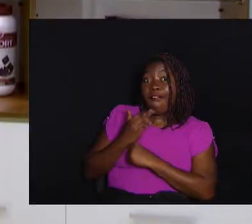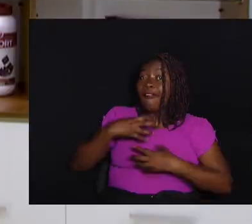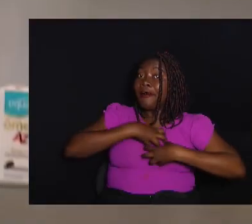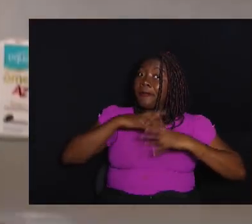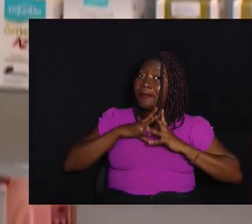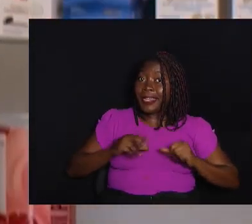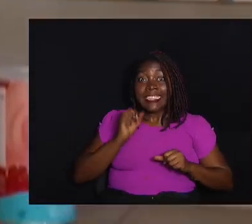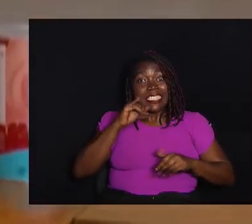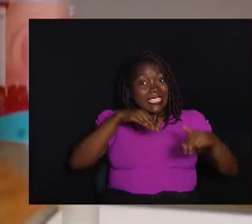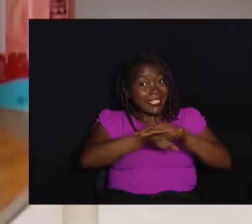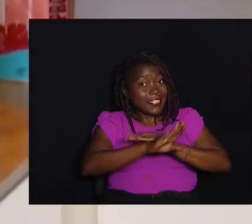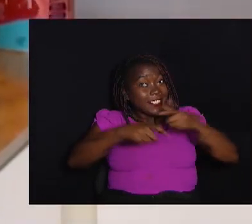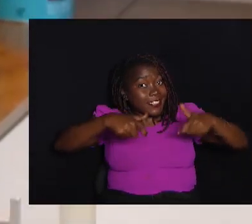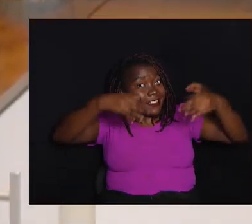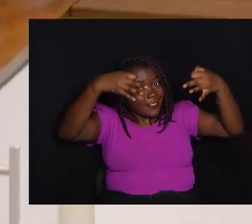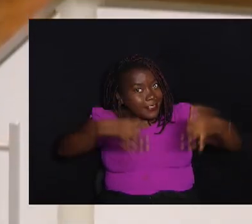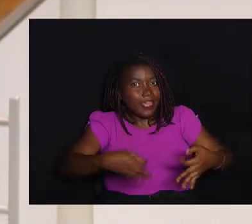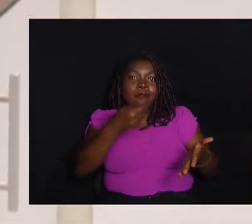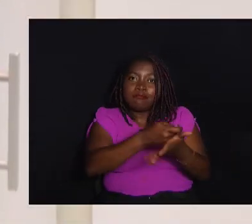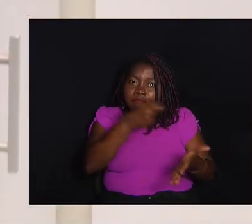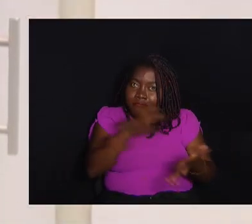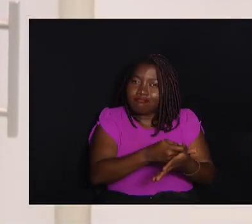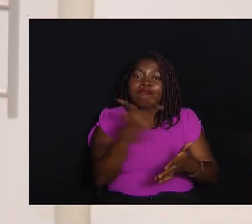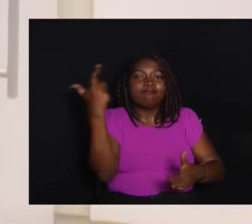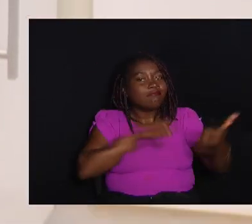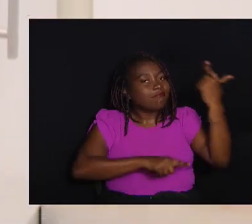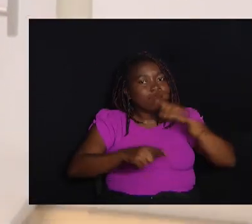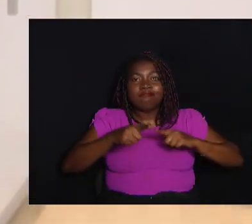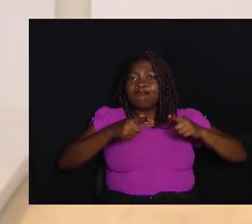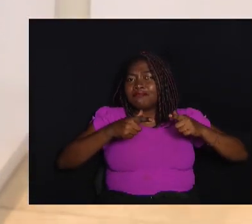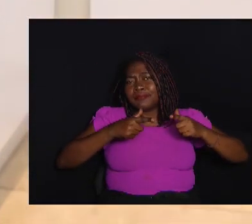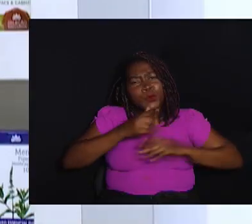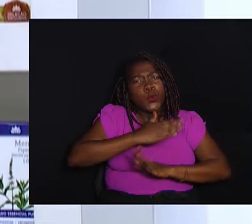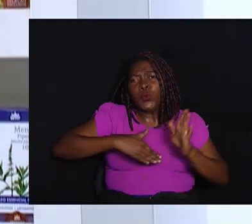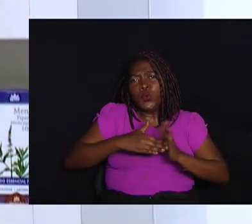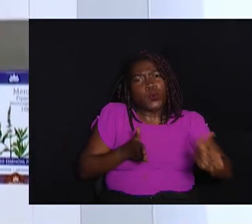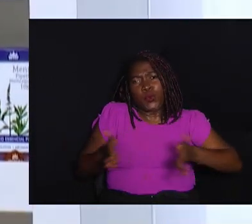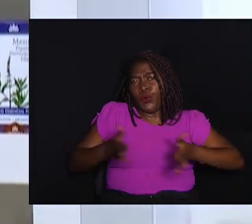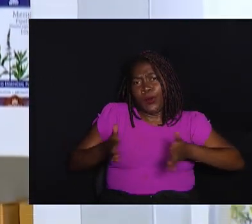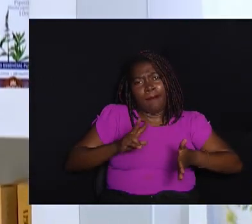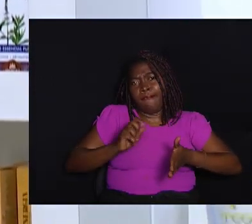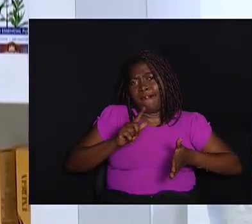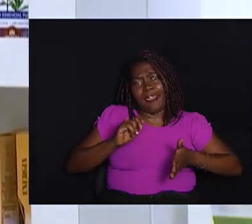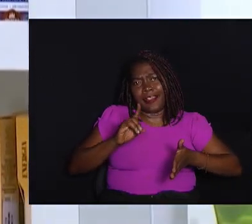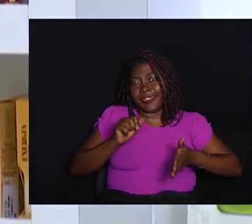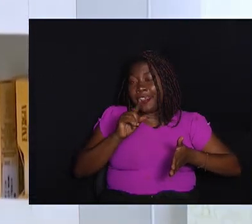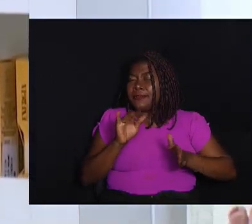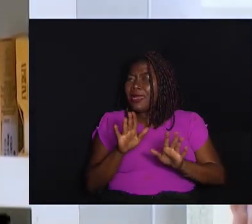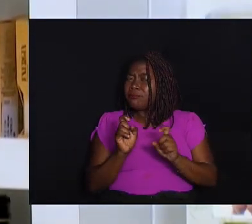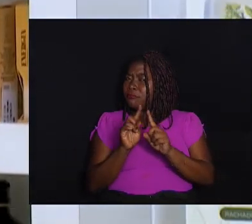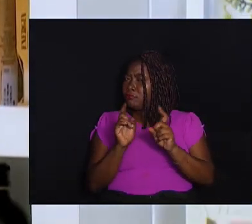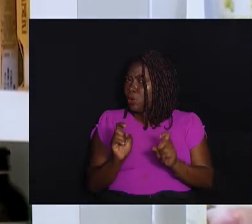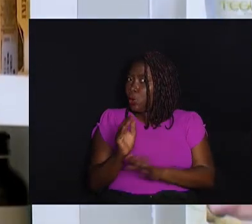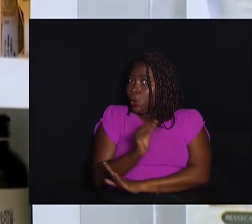locais adequados, esses produtos deverão manter sua funcionalidade durante todo o período da validade. Mas, será que todo